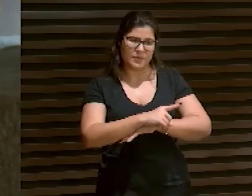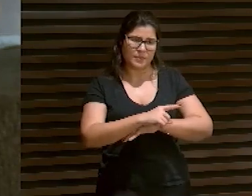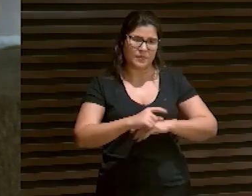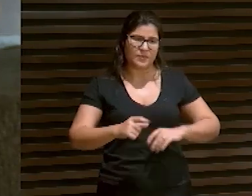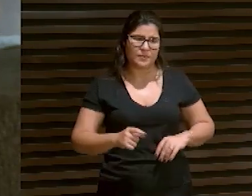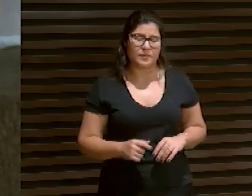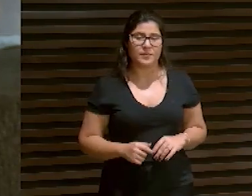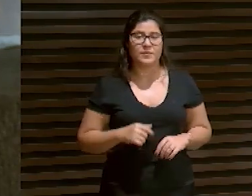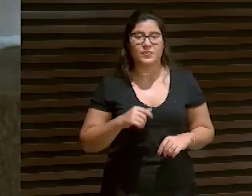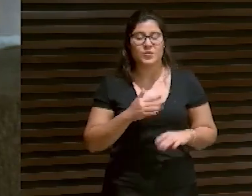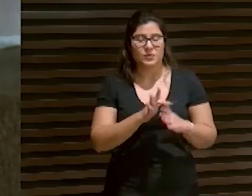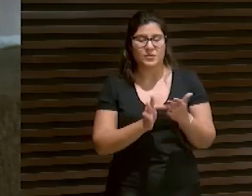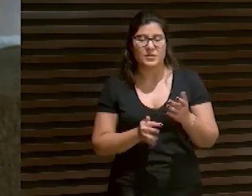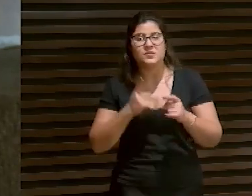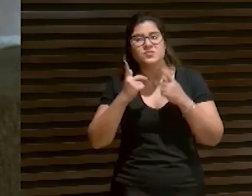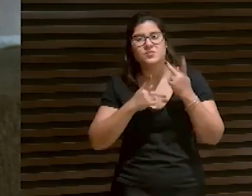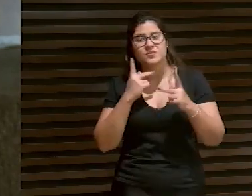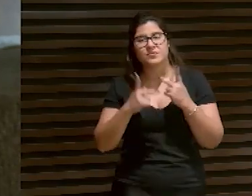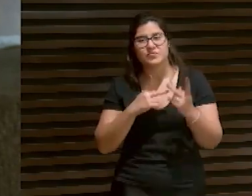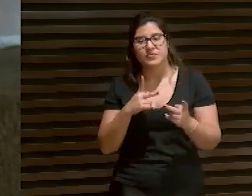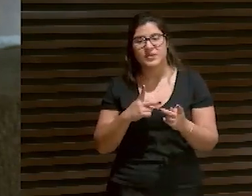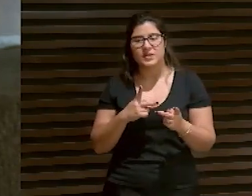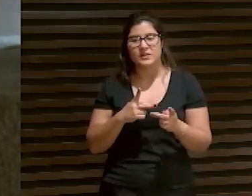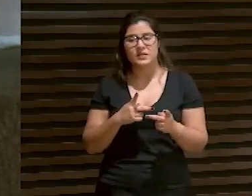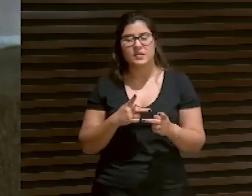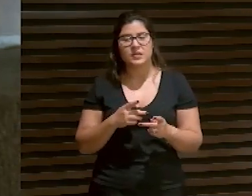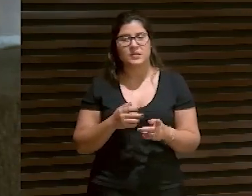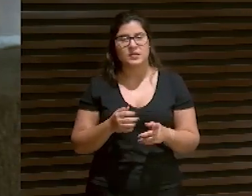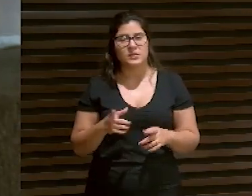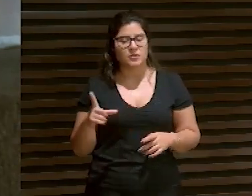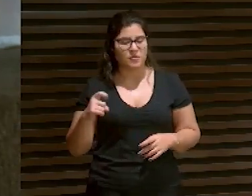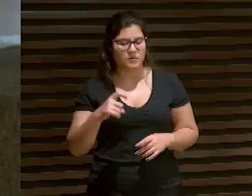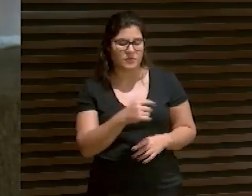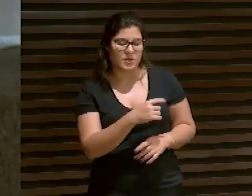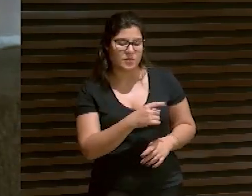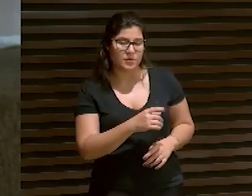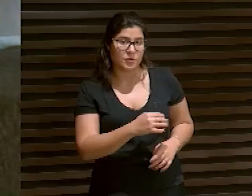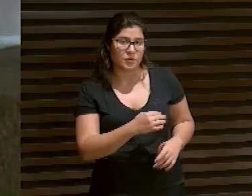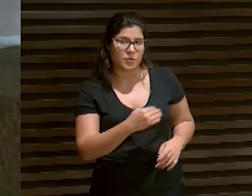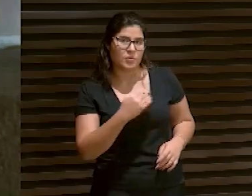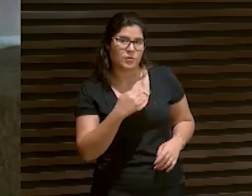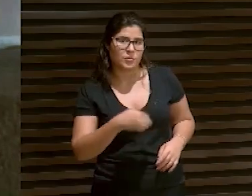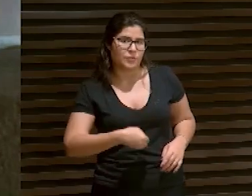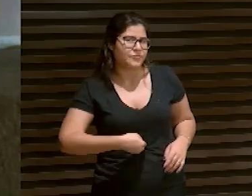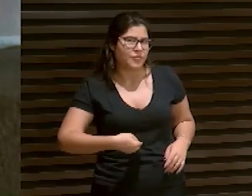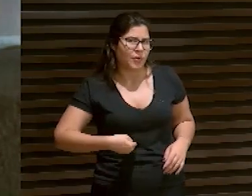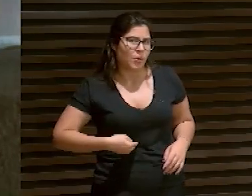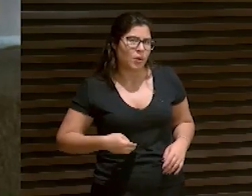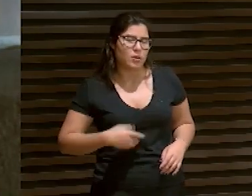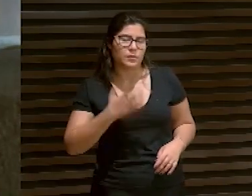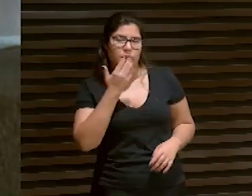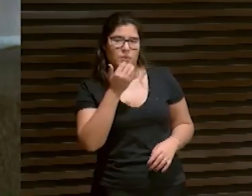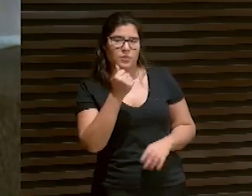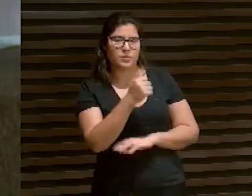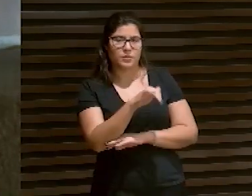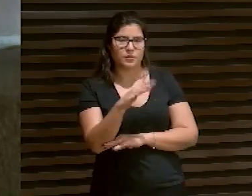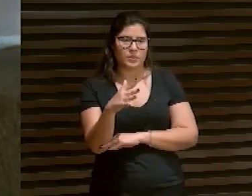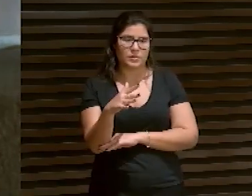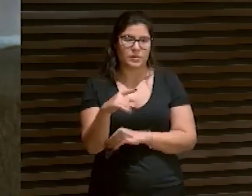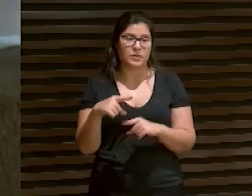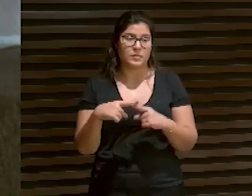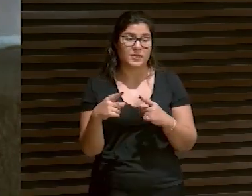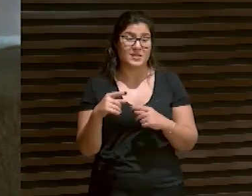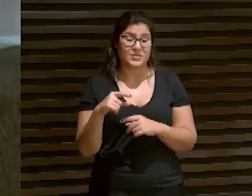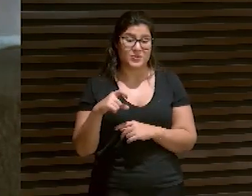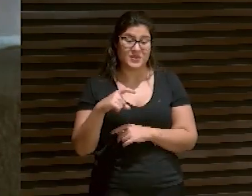O texto fala que aquele verme não estava com fome, por isso comeu aquela planta. O texto fala que o verme destruiu aquela planta, porque